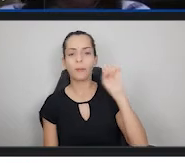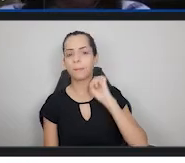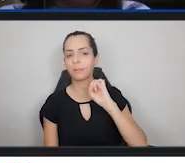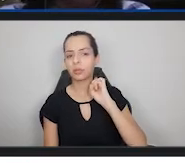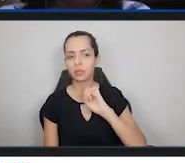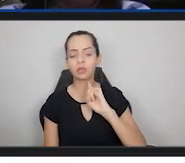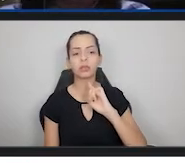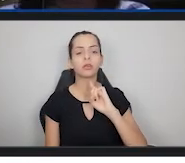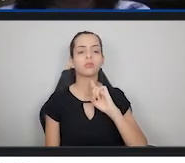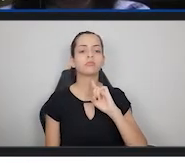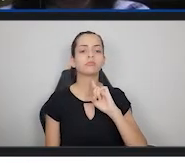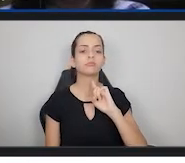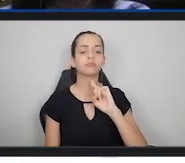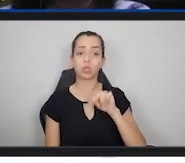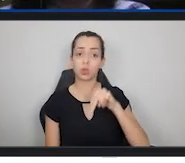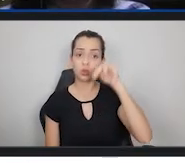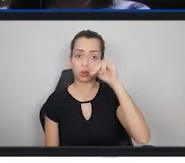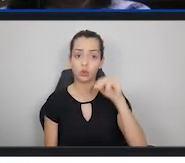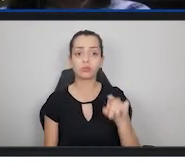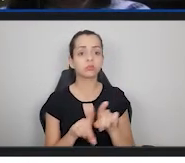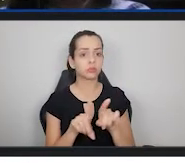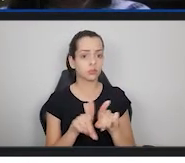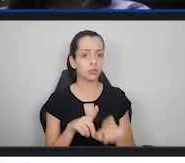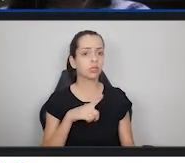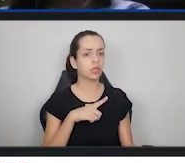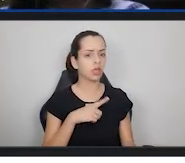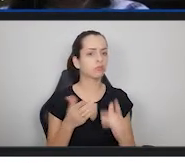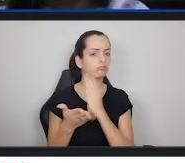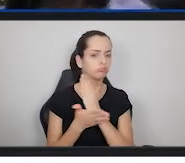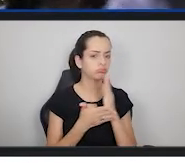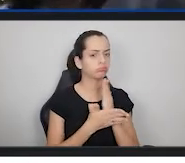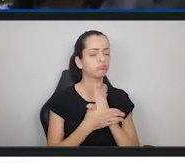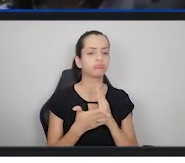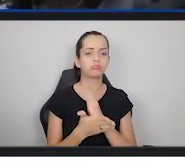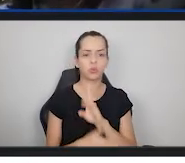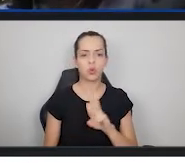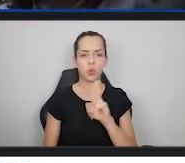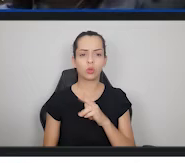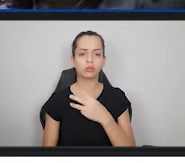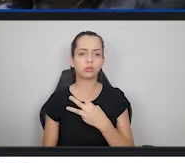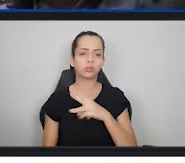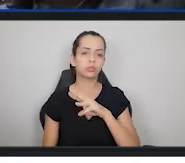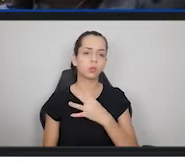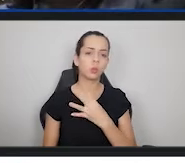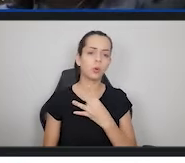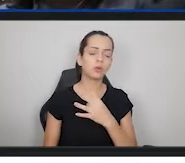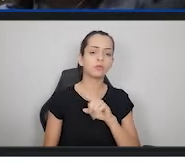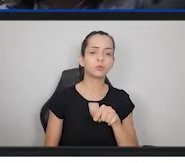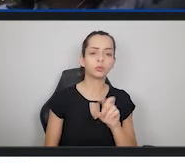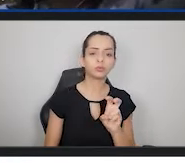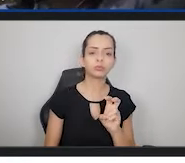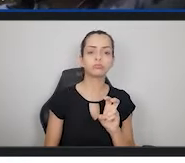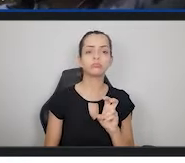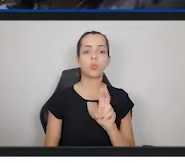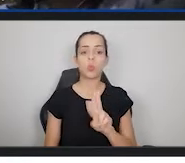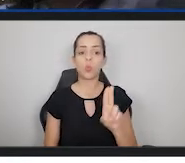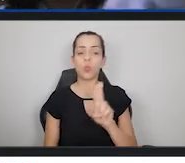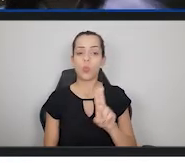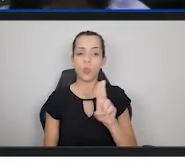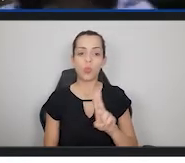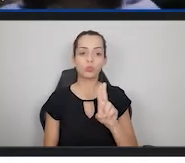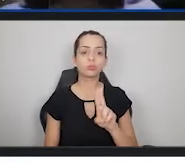34,5 kV na região noroeste de Minas, por exemplo, é muito usado, aqui na região norte também nós temos alguns